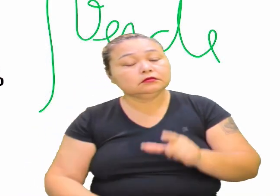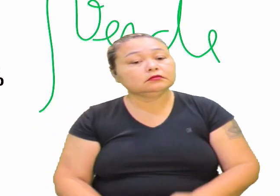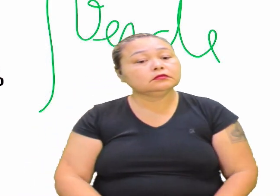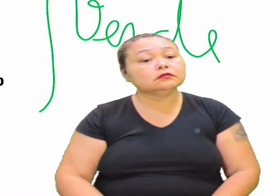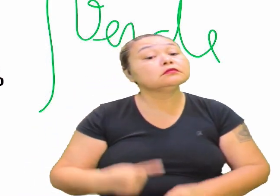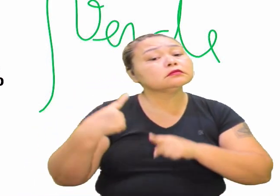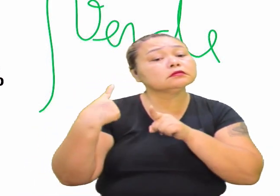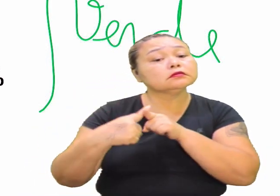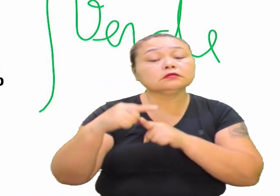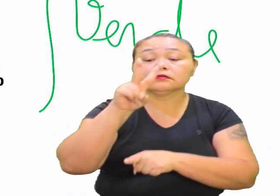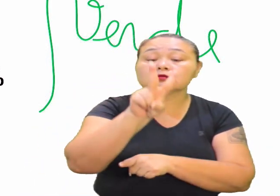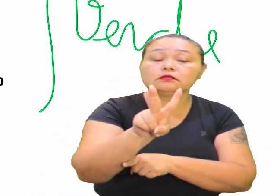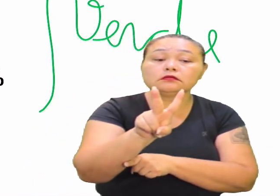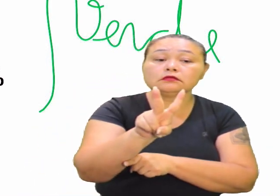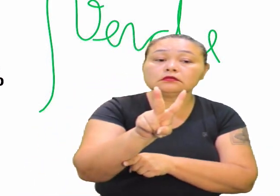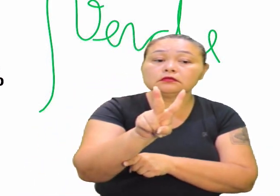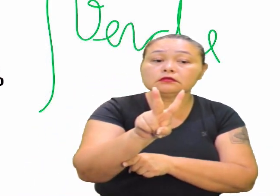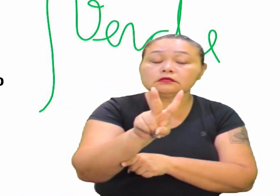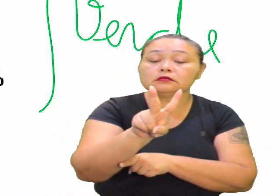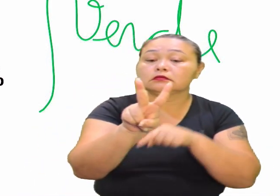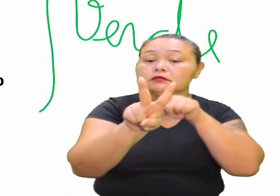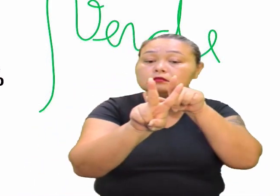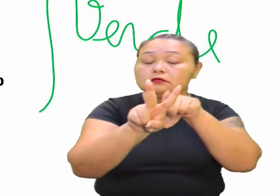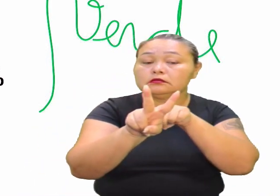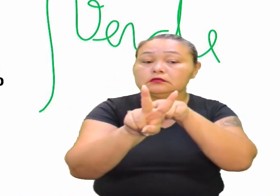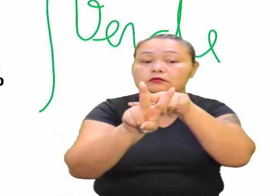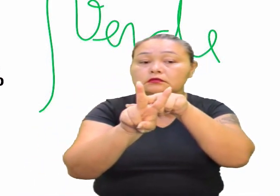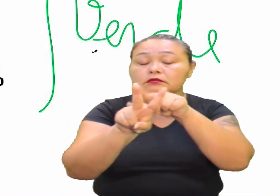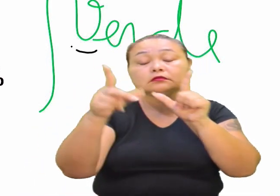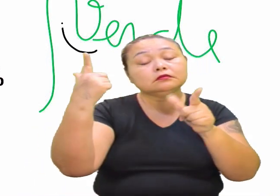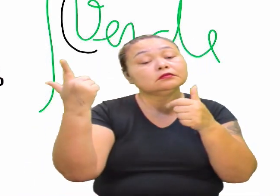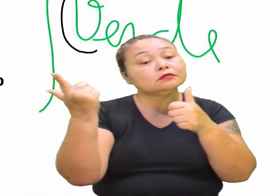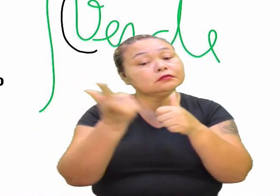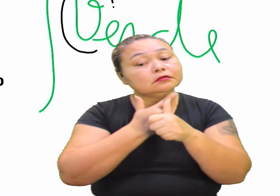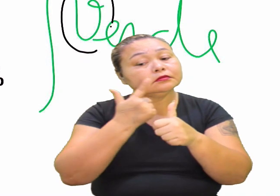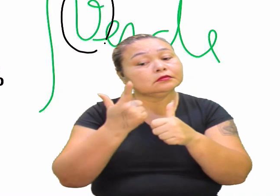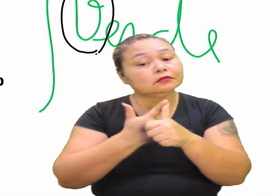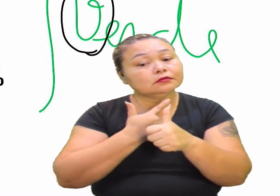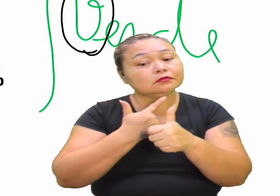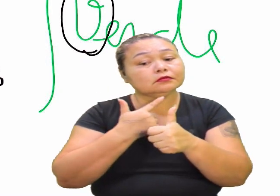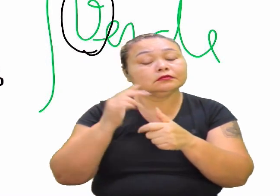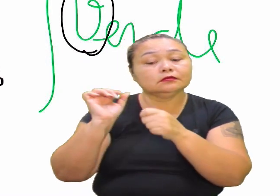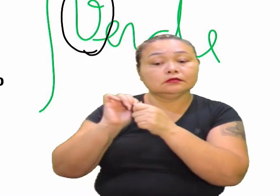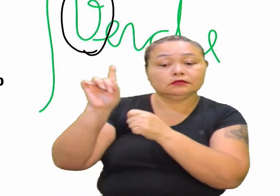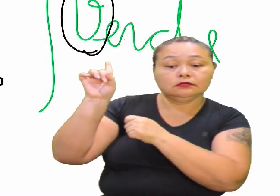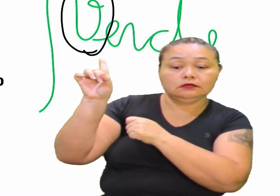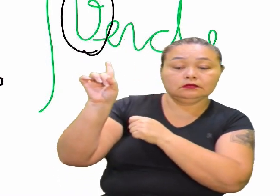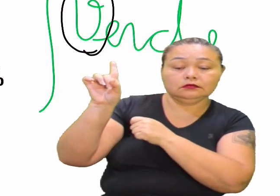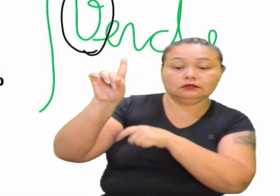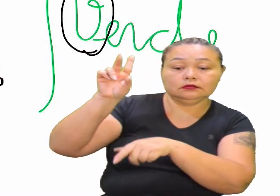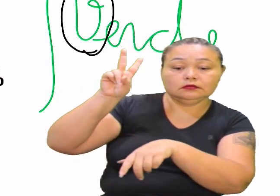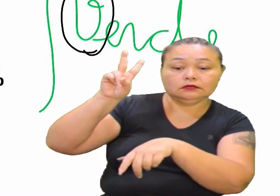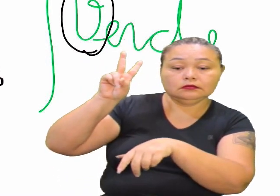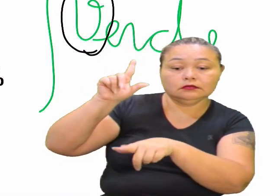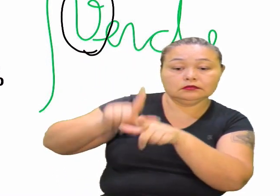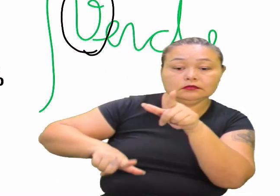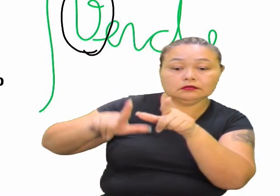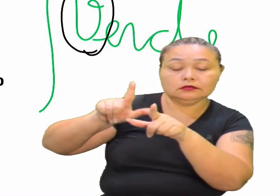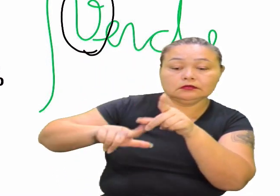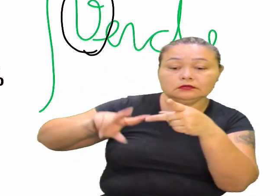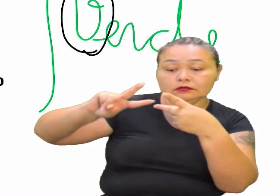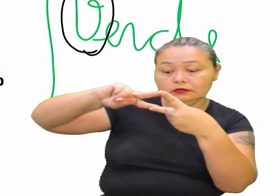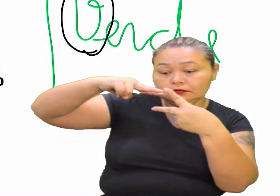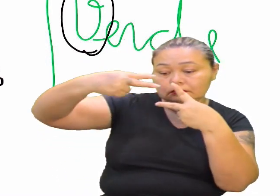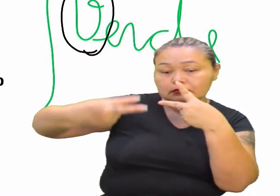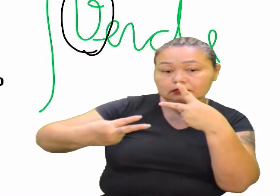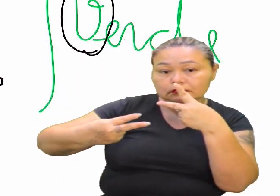Por que o V? Porque o V é a primeira letra do fenótipo que